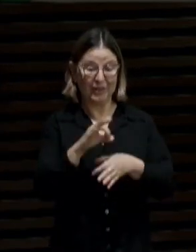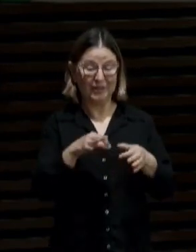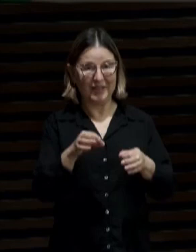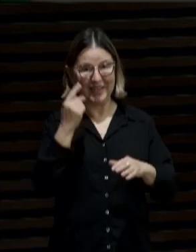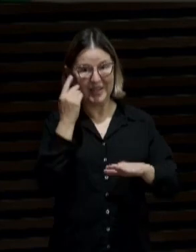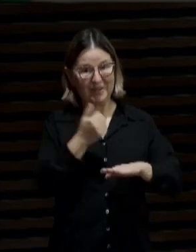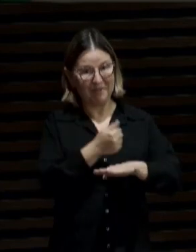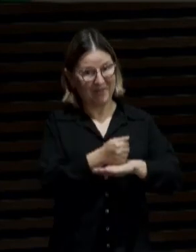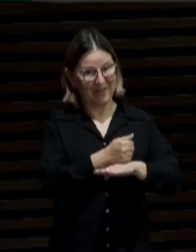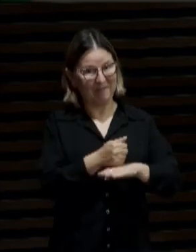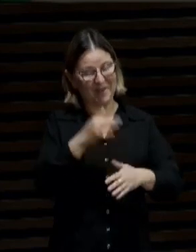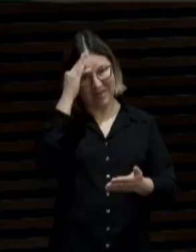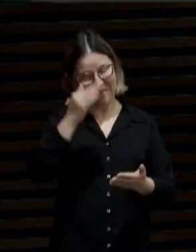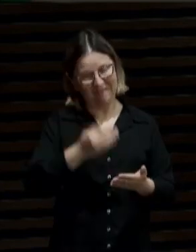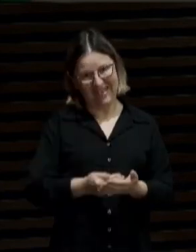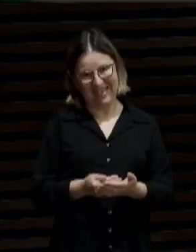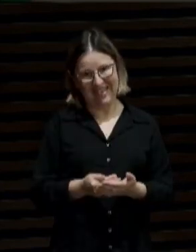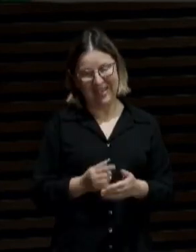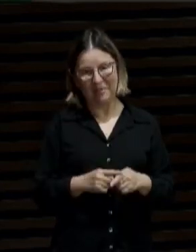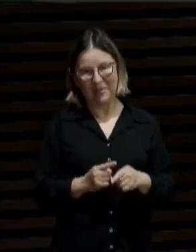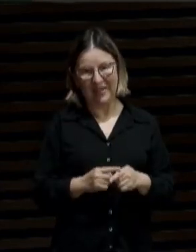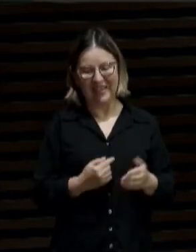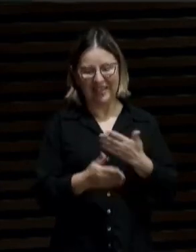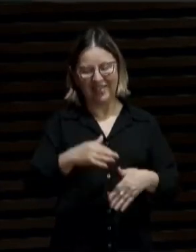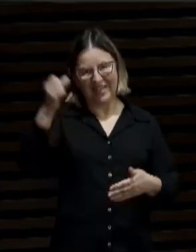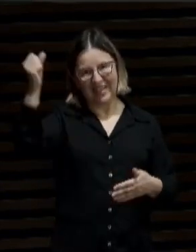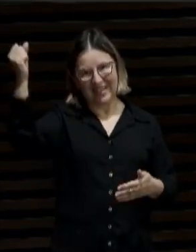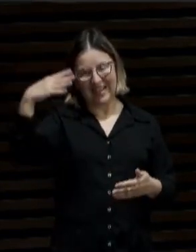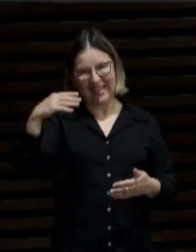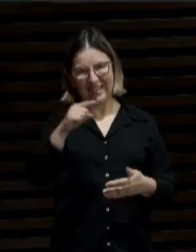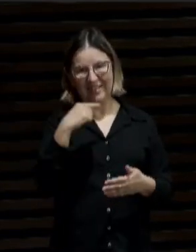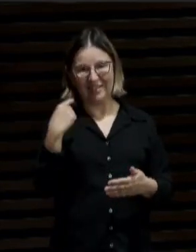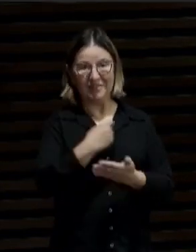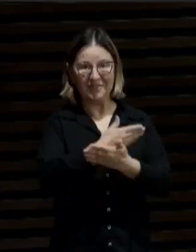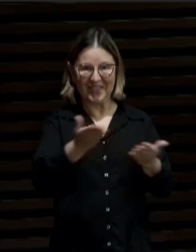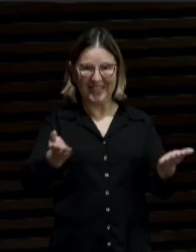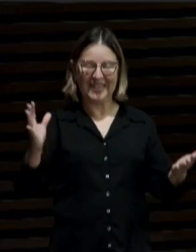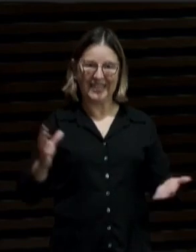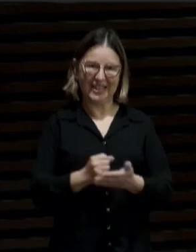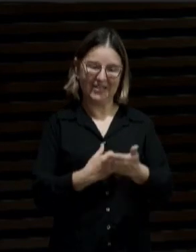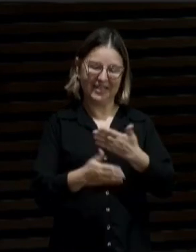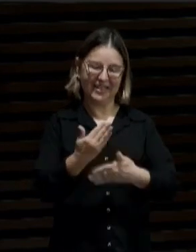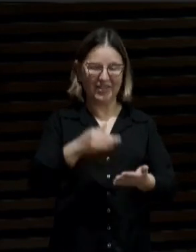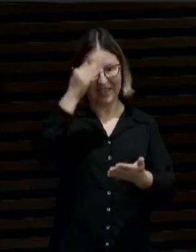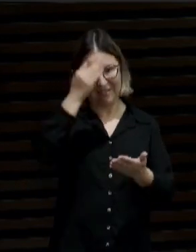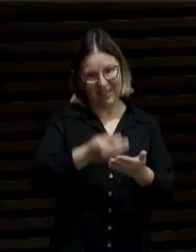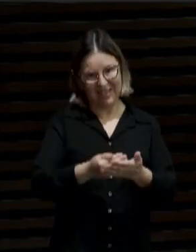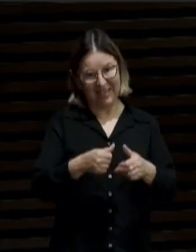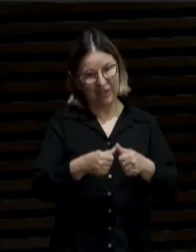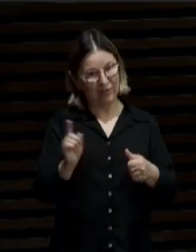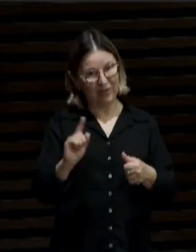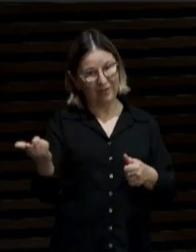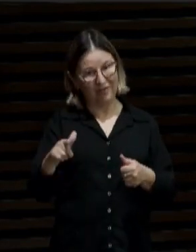Efésios 2:8. Porque pela graça sois salvos, mediante a fé, e isto não vem de vós. É dom